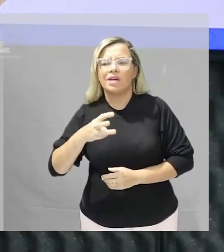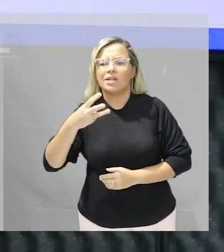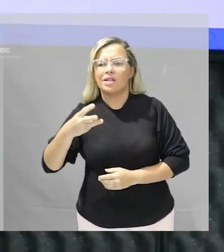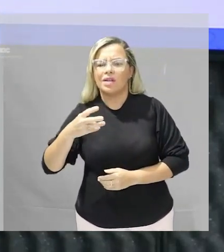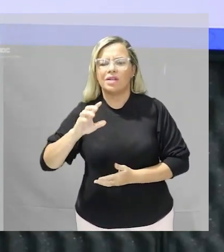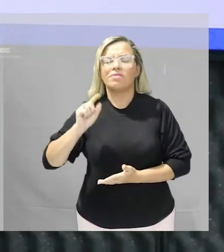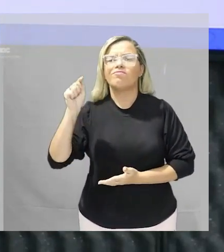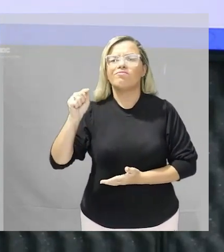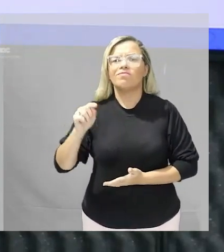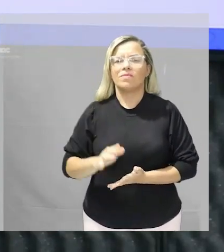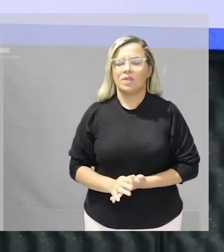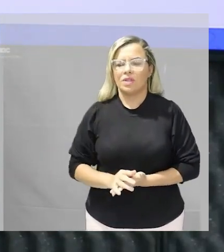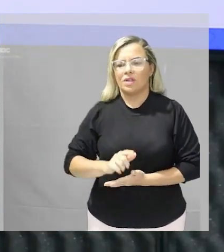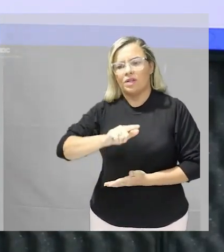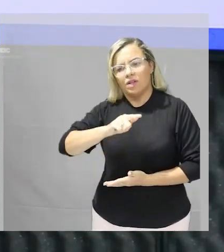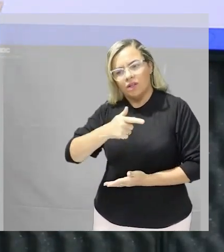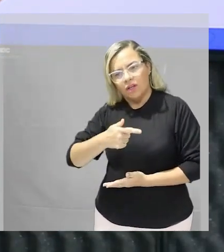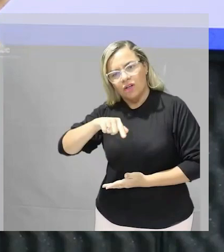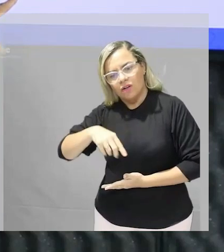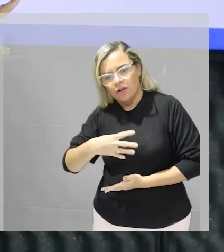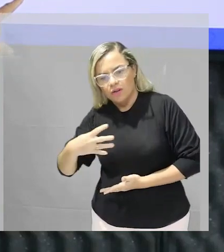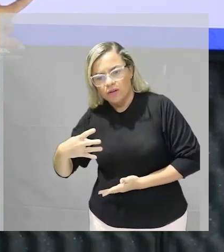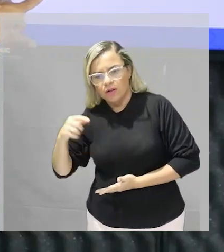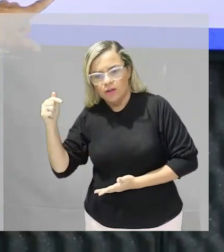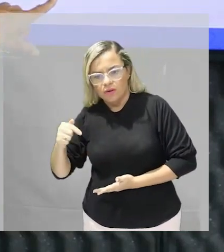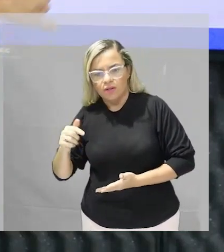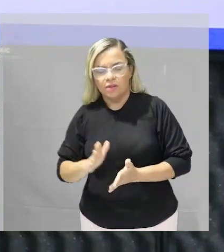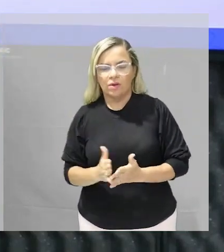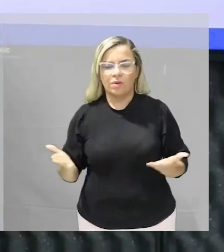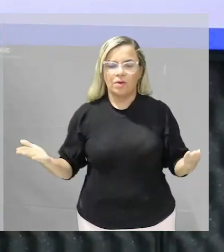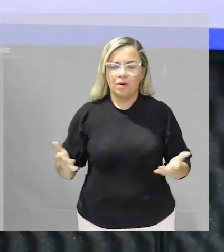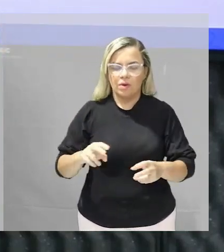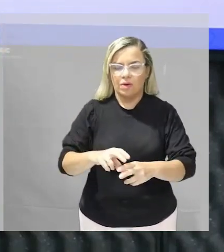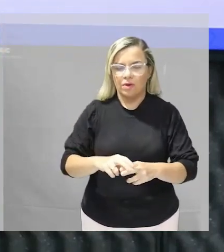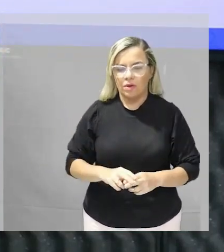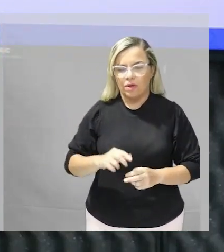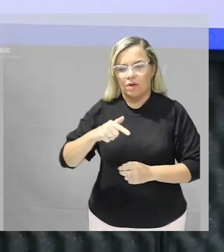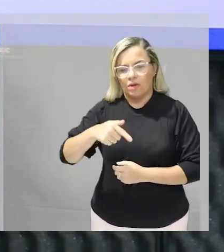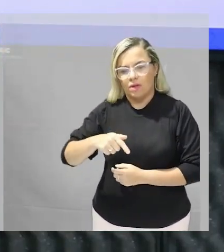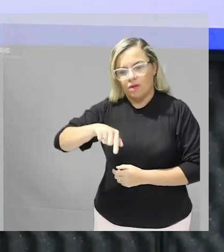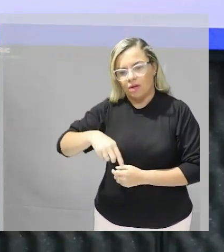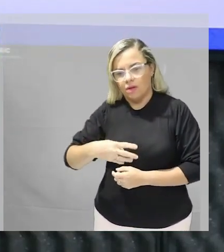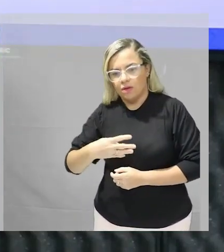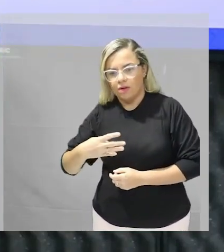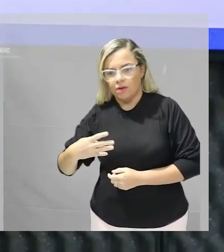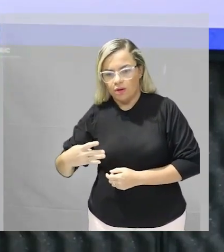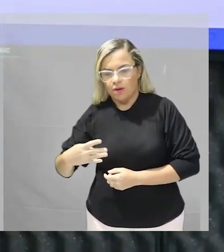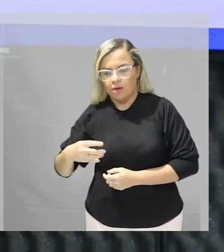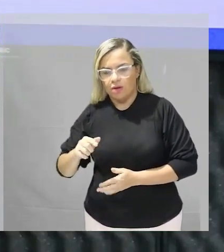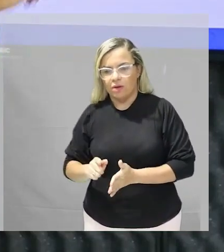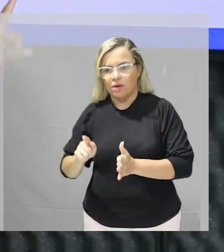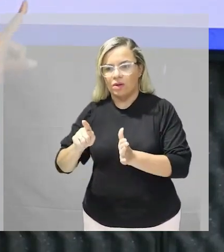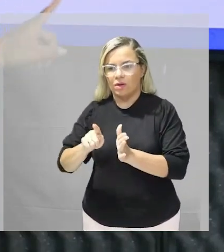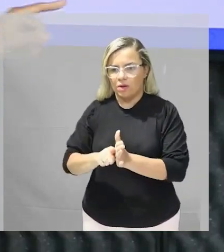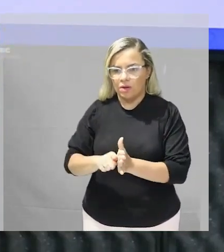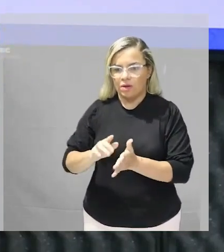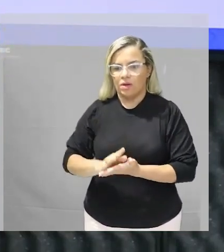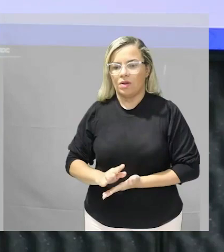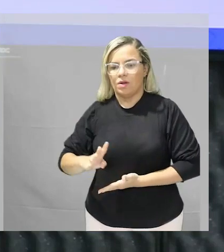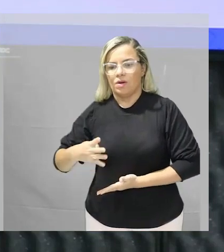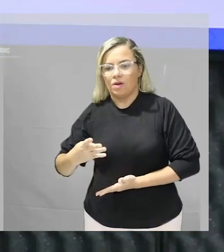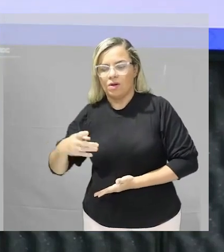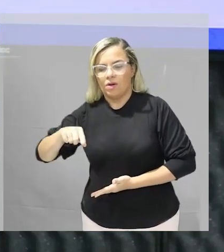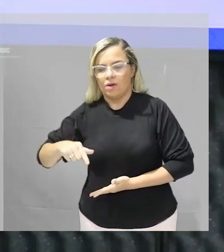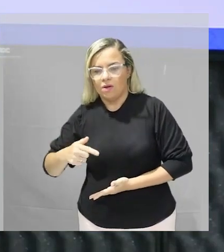igual a 3 - 2 então 7,4 que é o ano 3 - 4,2